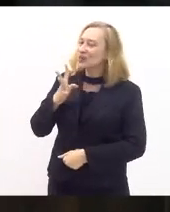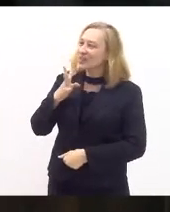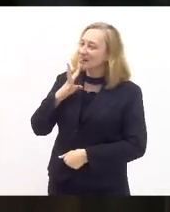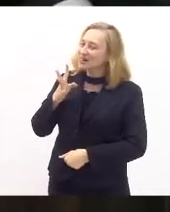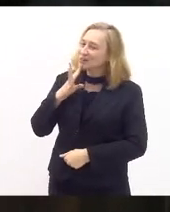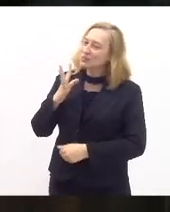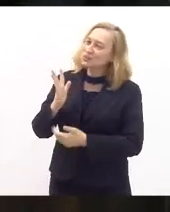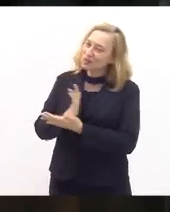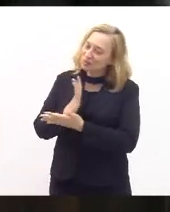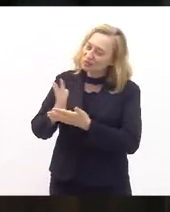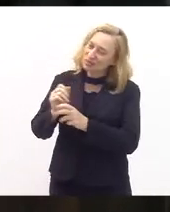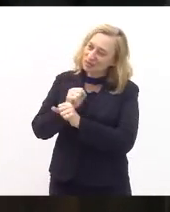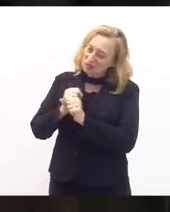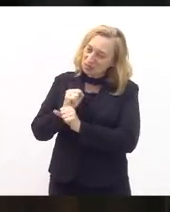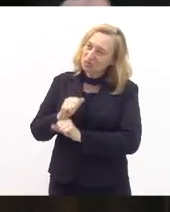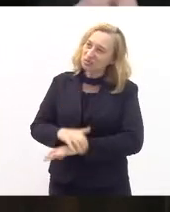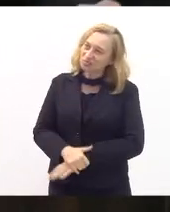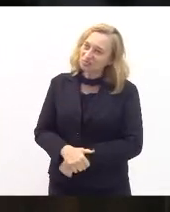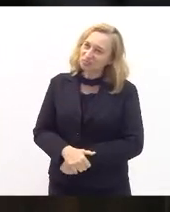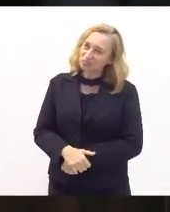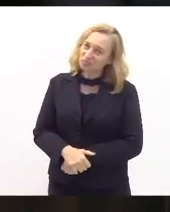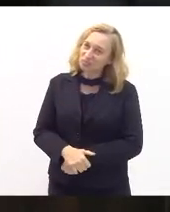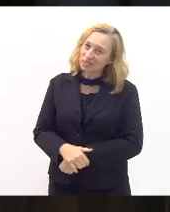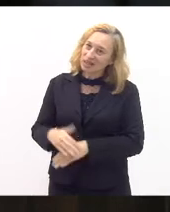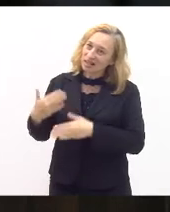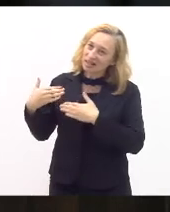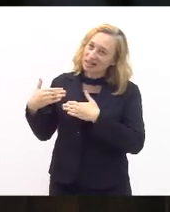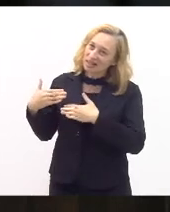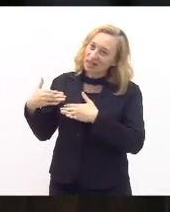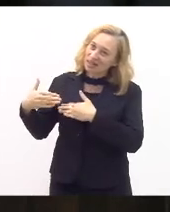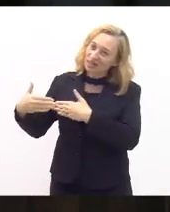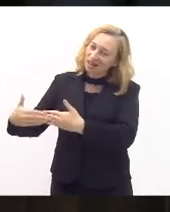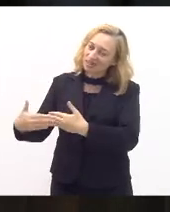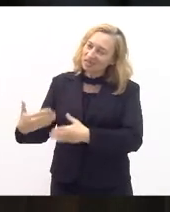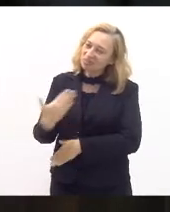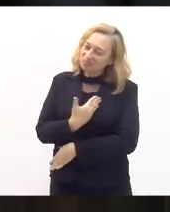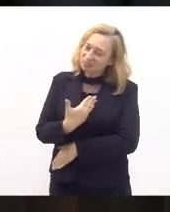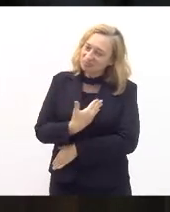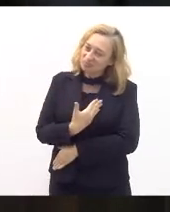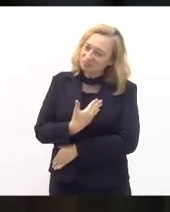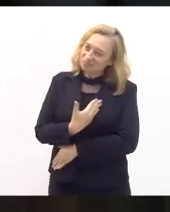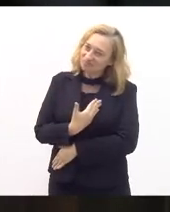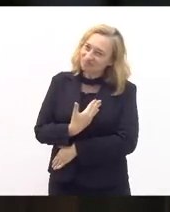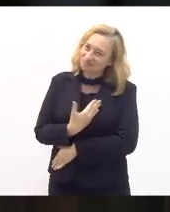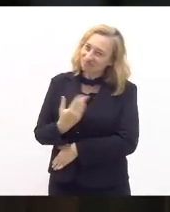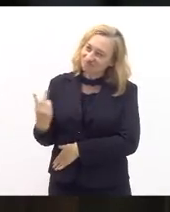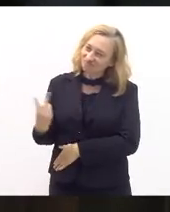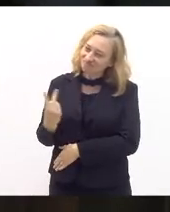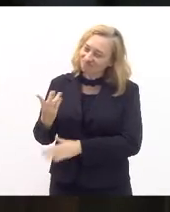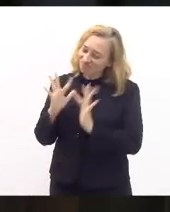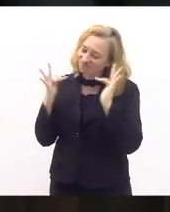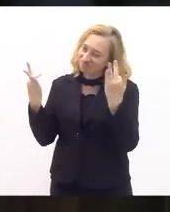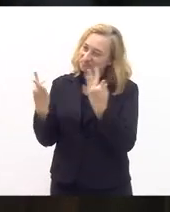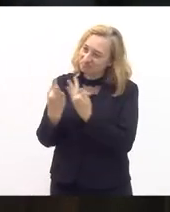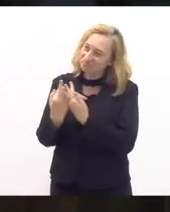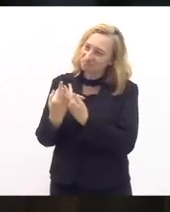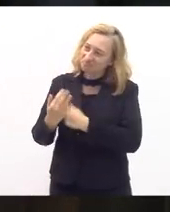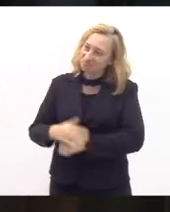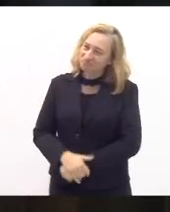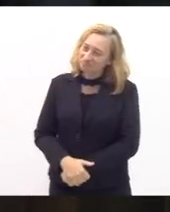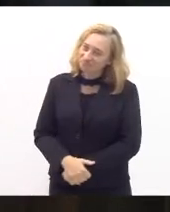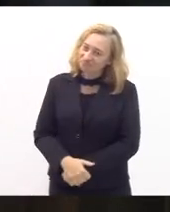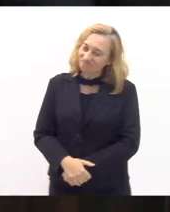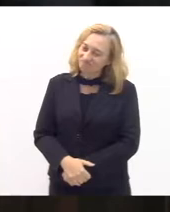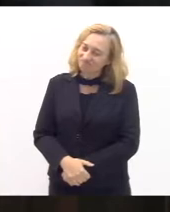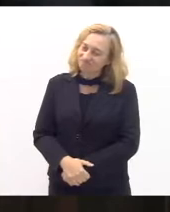tempo, já tenho uma longa amizade com nossa família, através do nosso